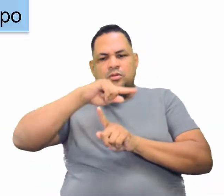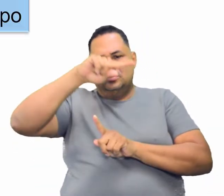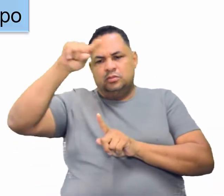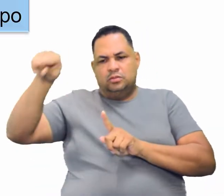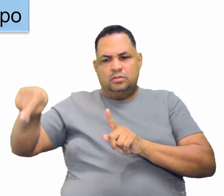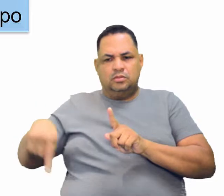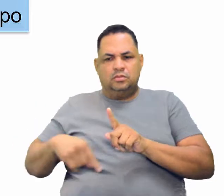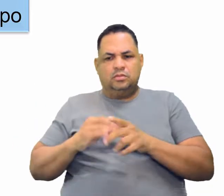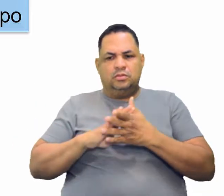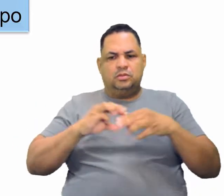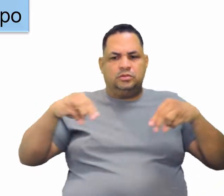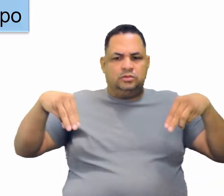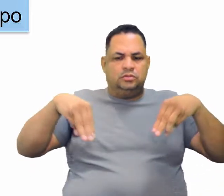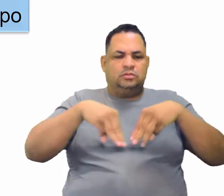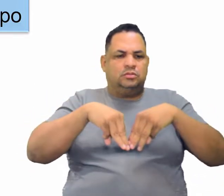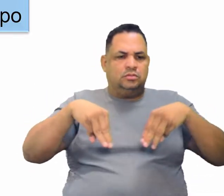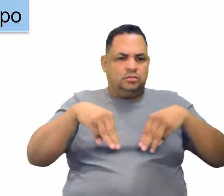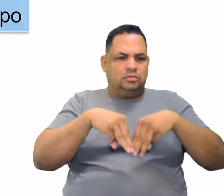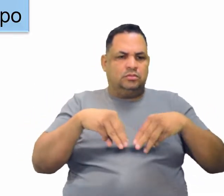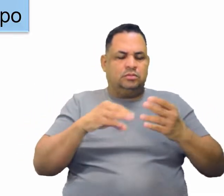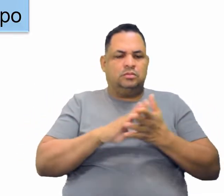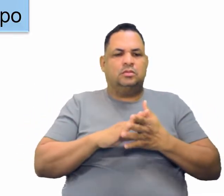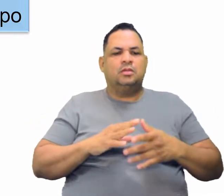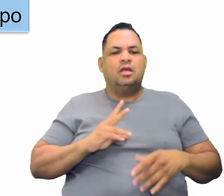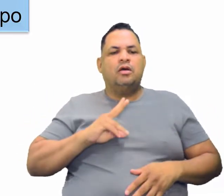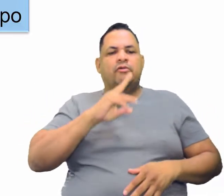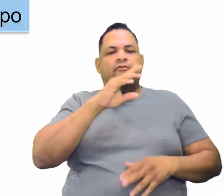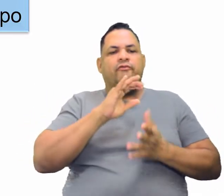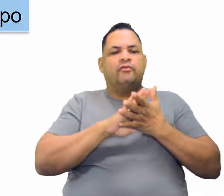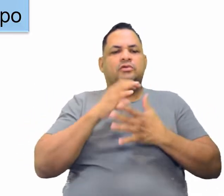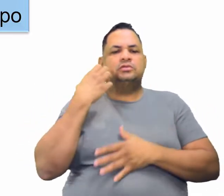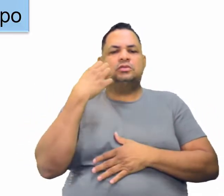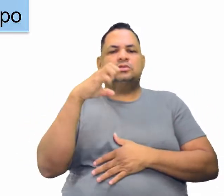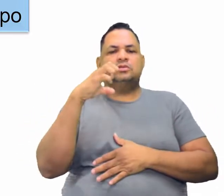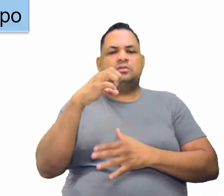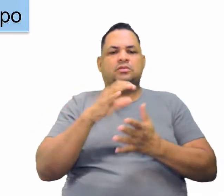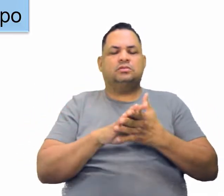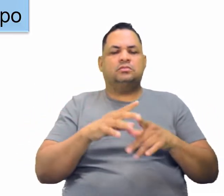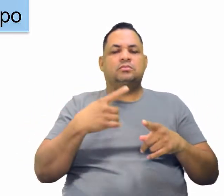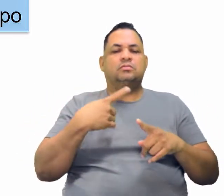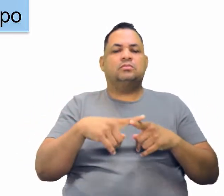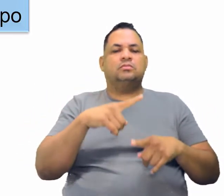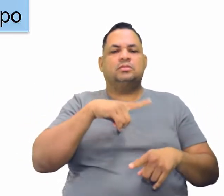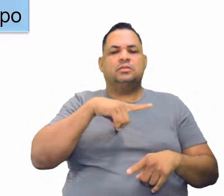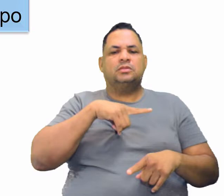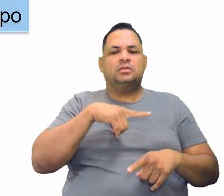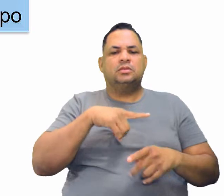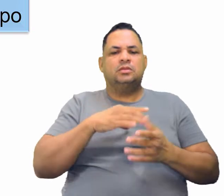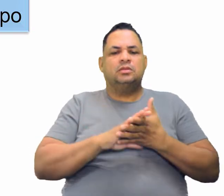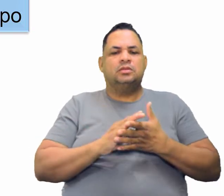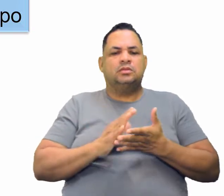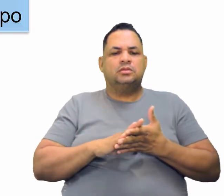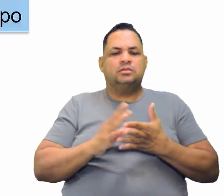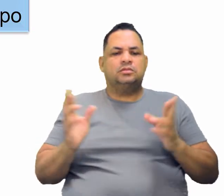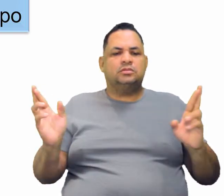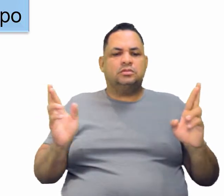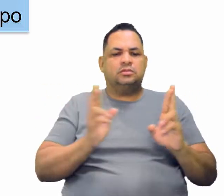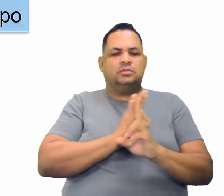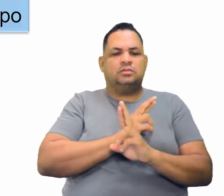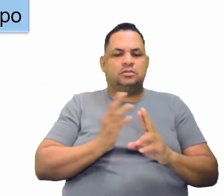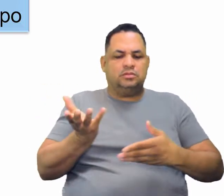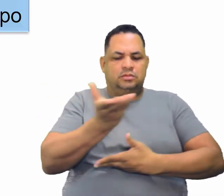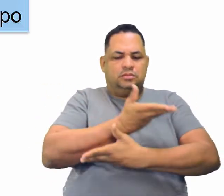força magnética, a força elétrica, são geradas por causa de campos, são interações